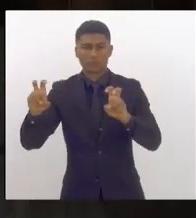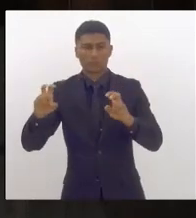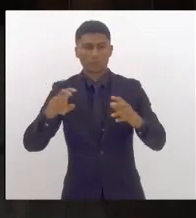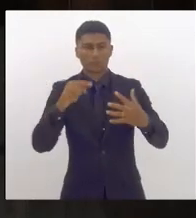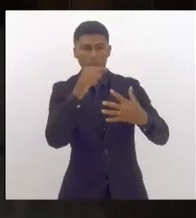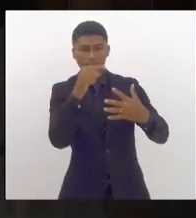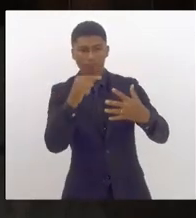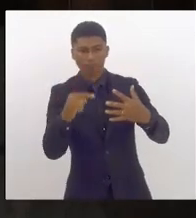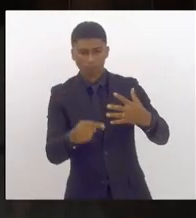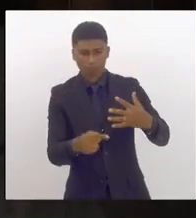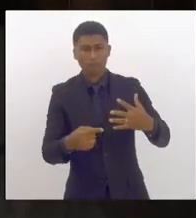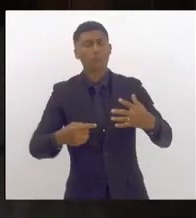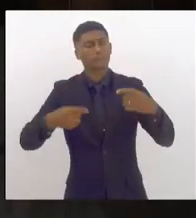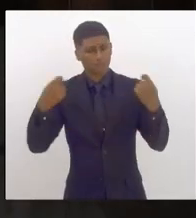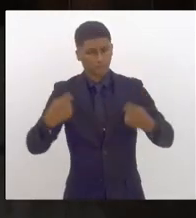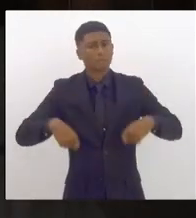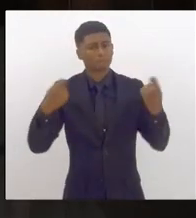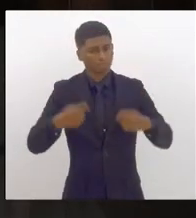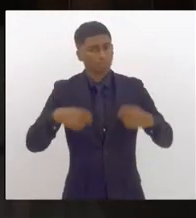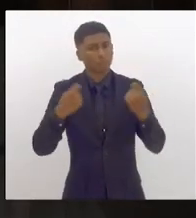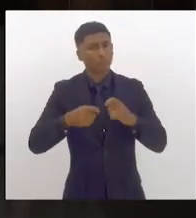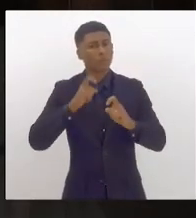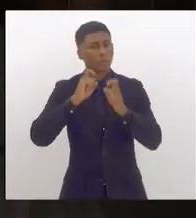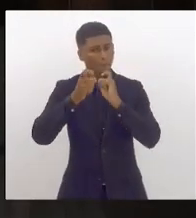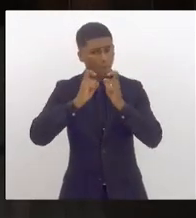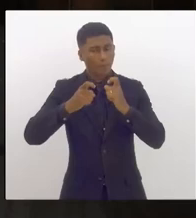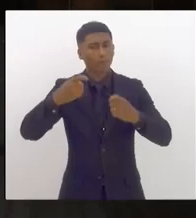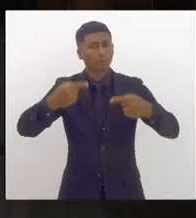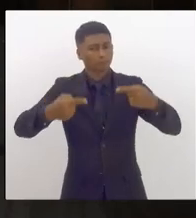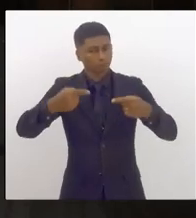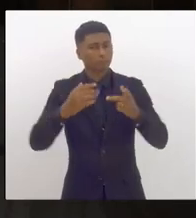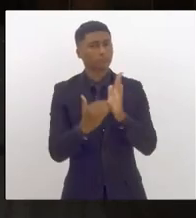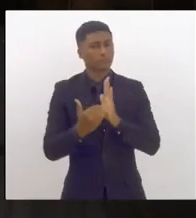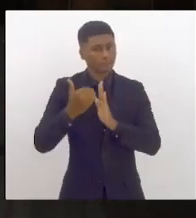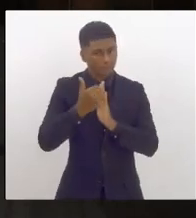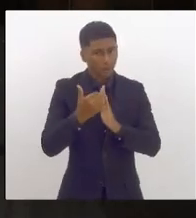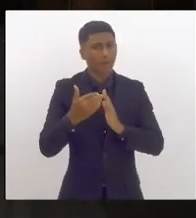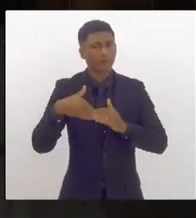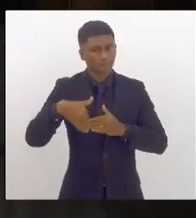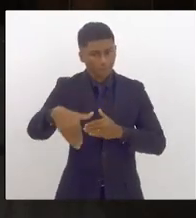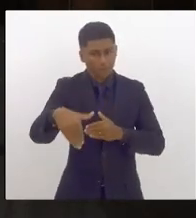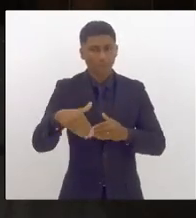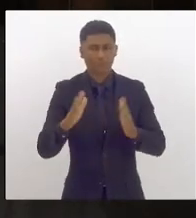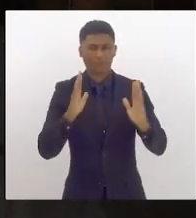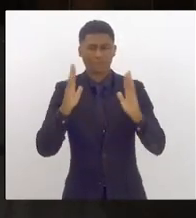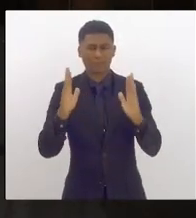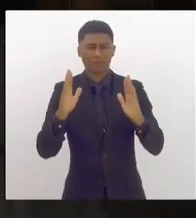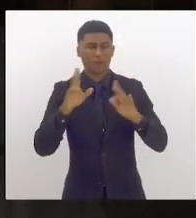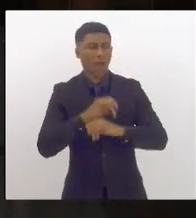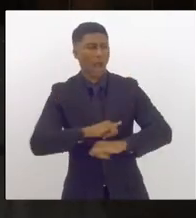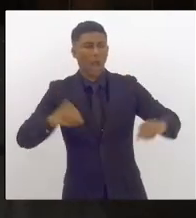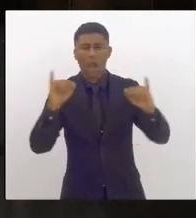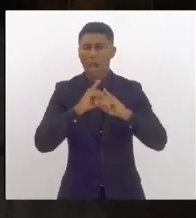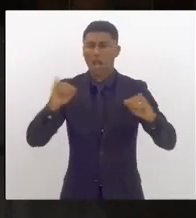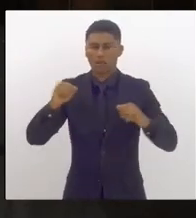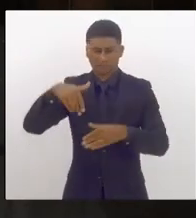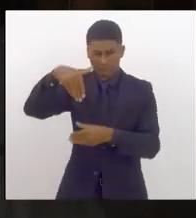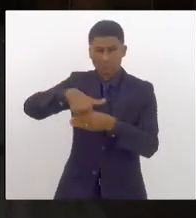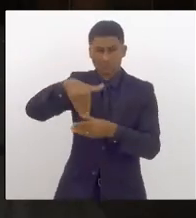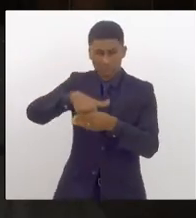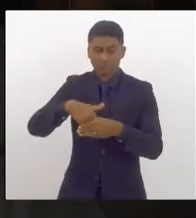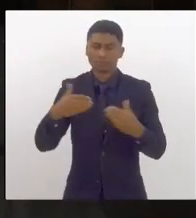sejam suficientemente e aprofundadamente debatidas ao longo dessa campanha eleitoral que eu sempre achei te ajudo